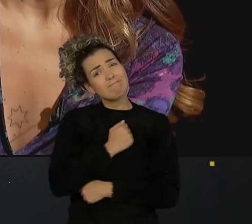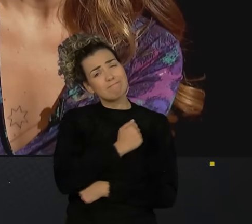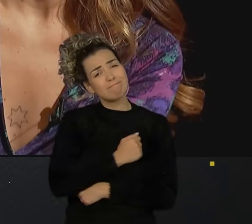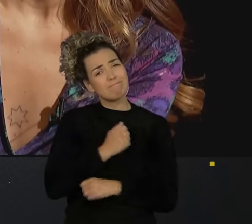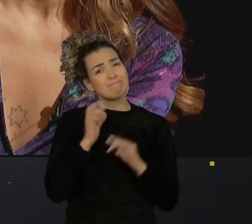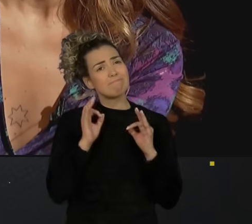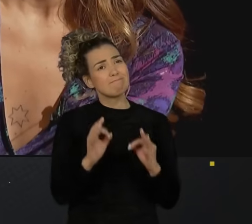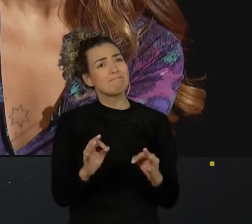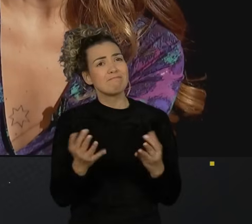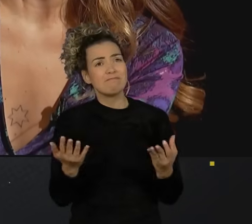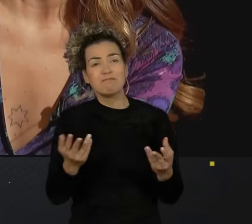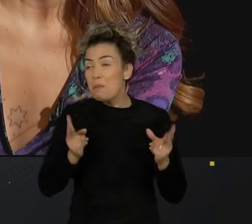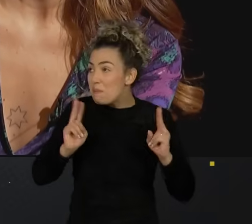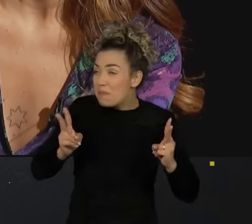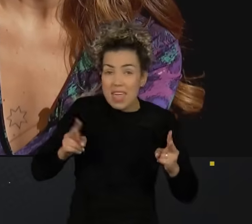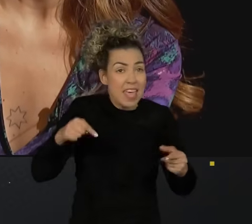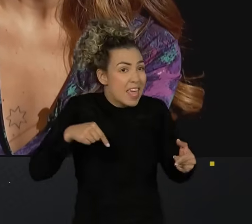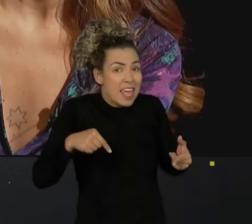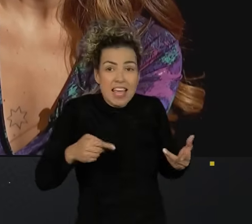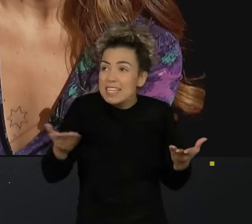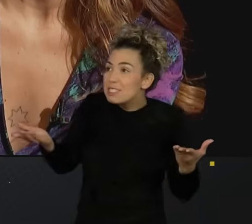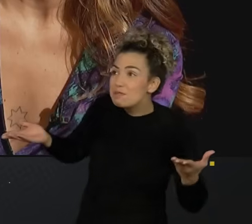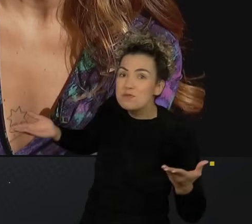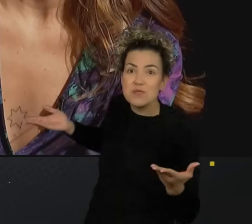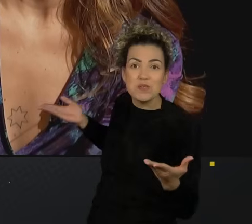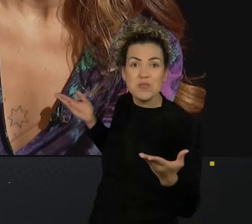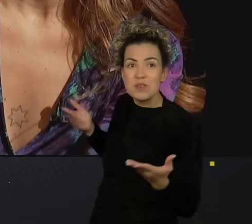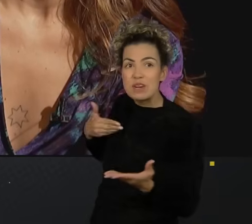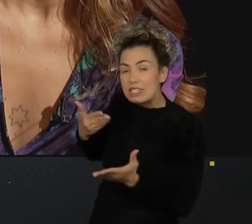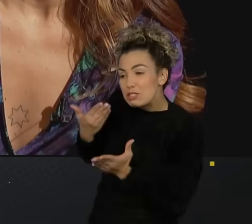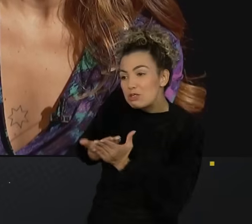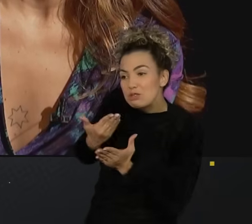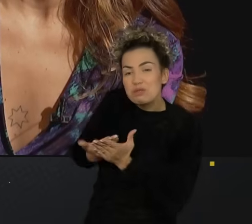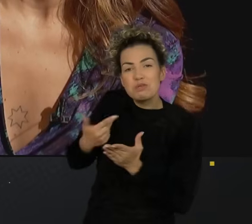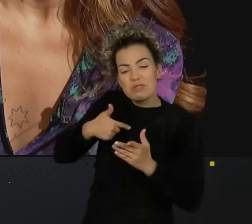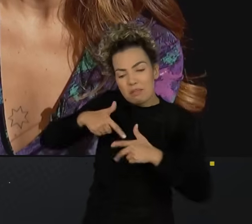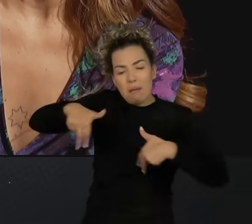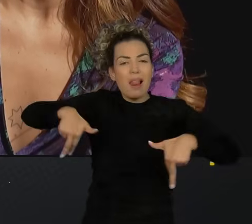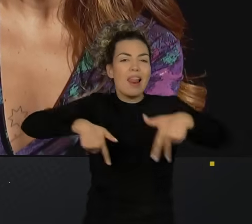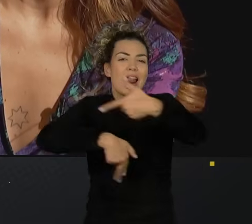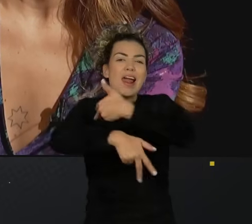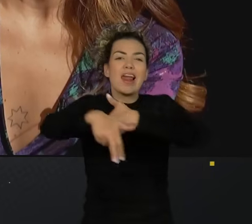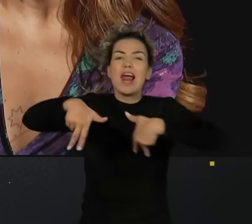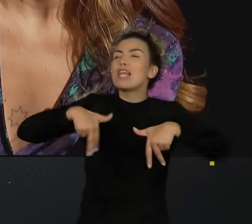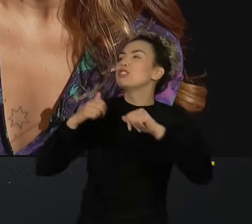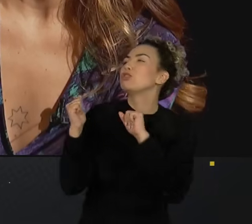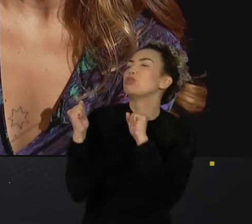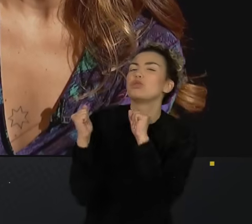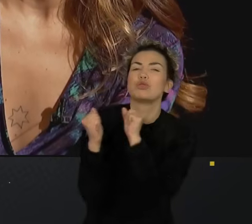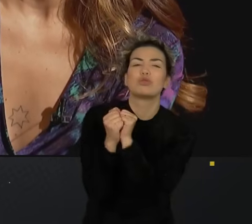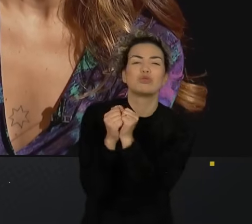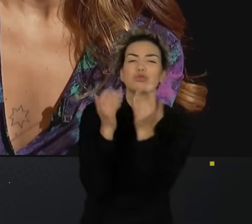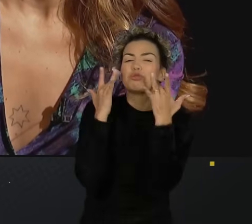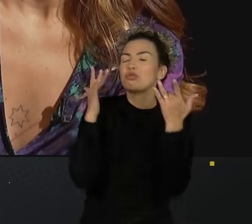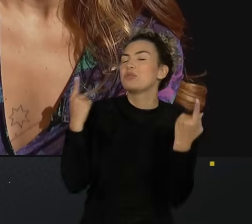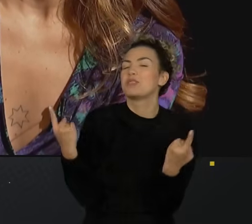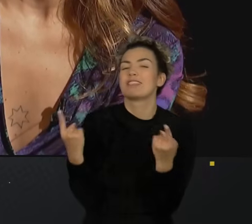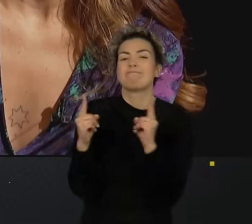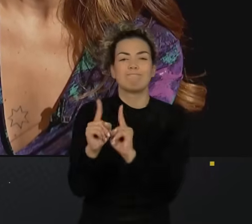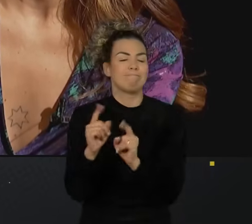esses metros de tablado com você. Esses metros de tablado do qual